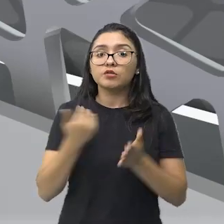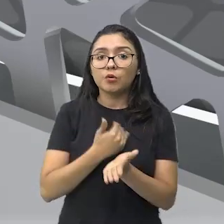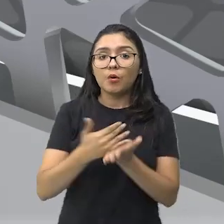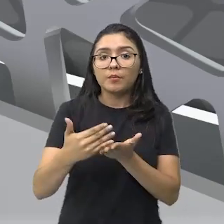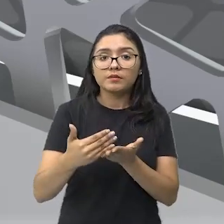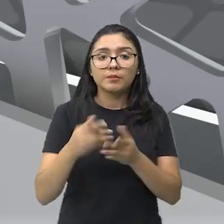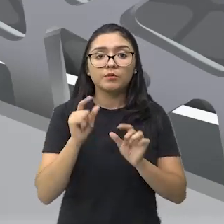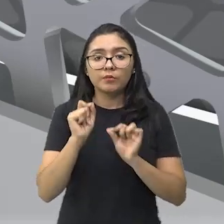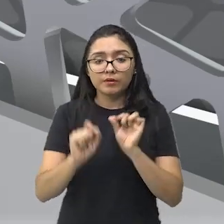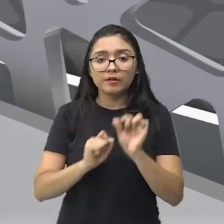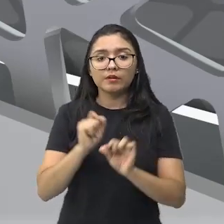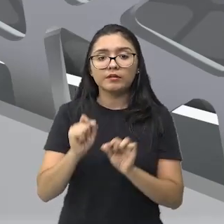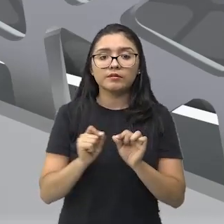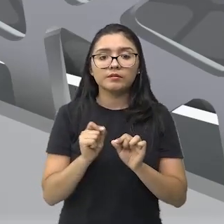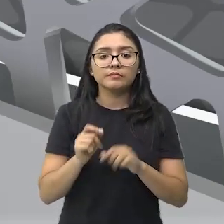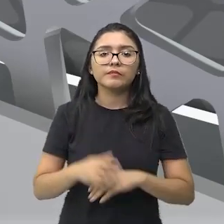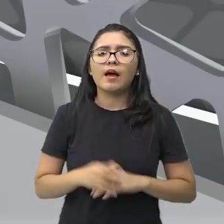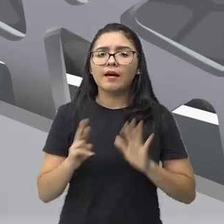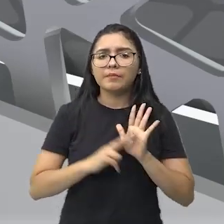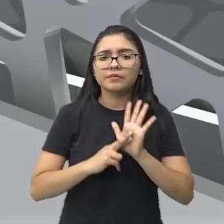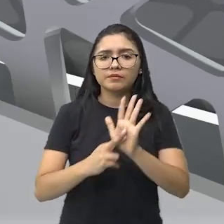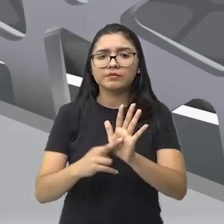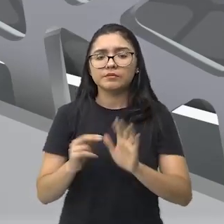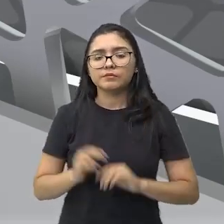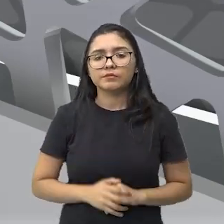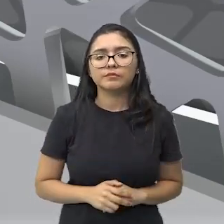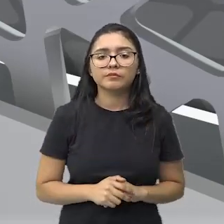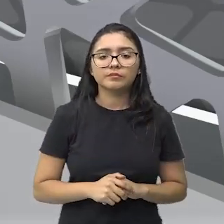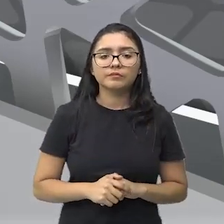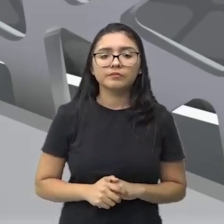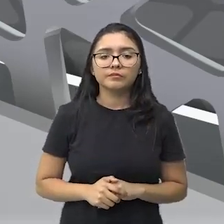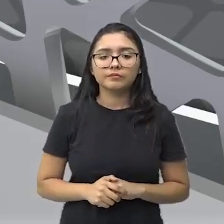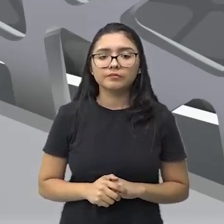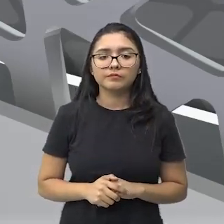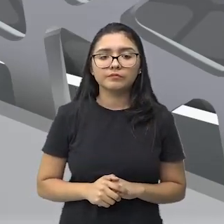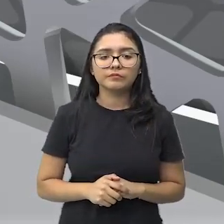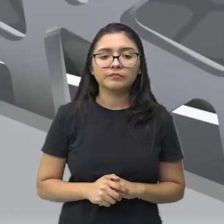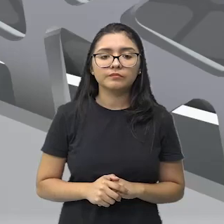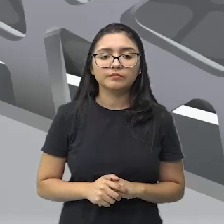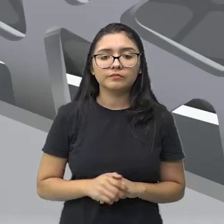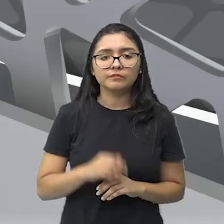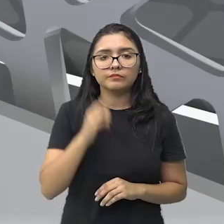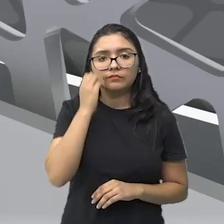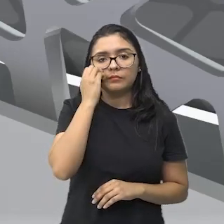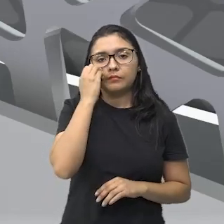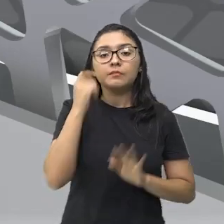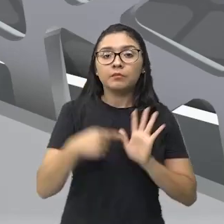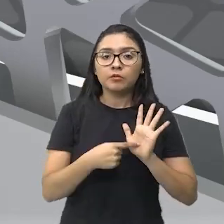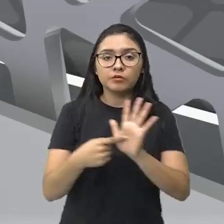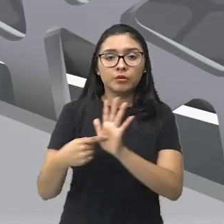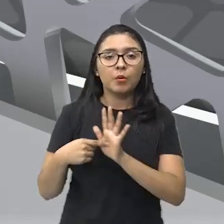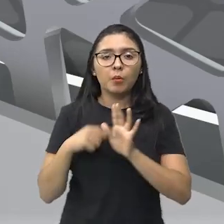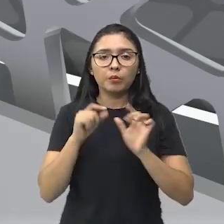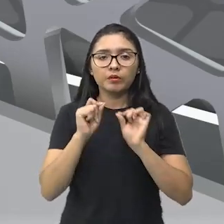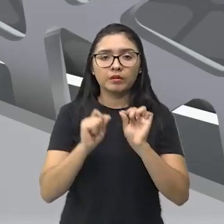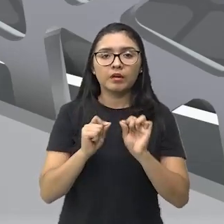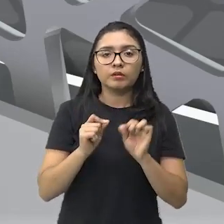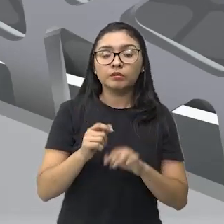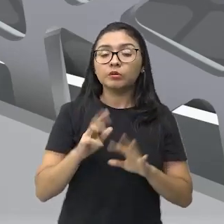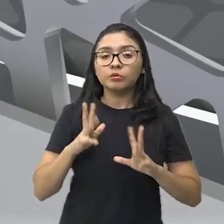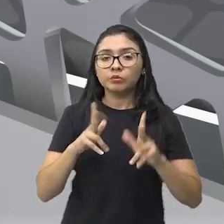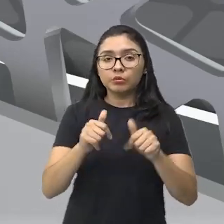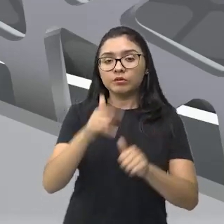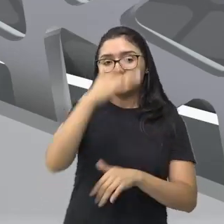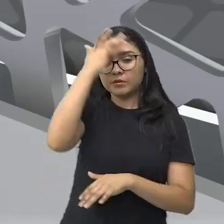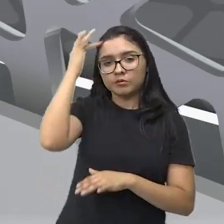a um momento que é a representação. E foi trazido para vocês que todo mundo pode